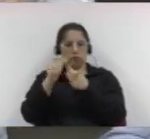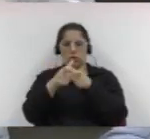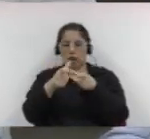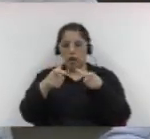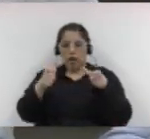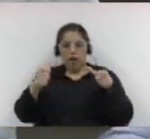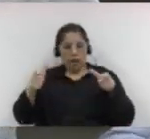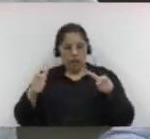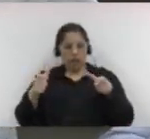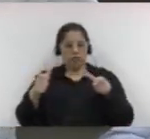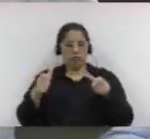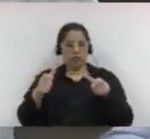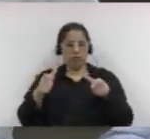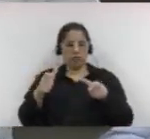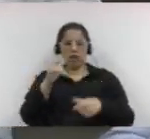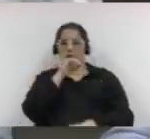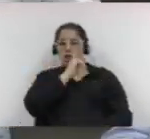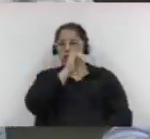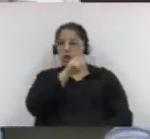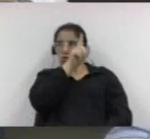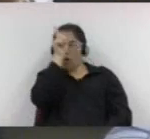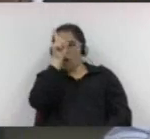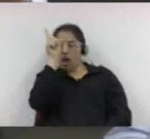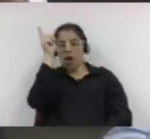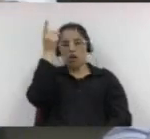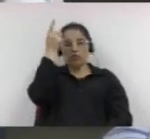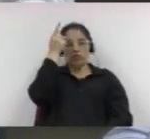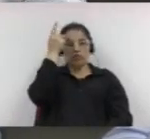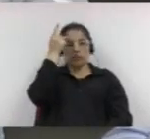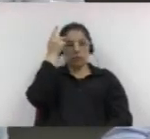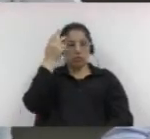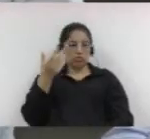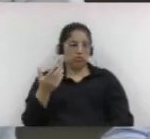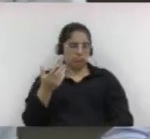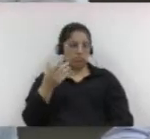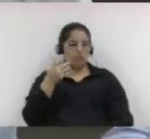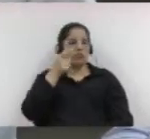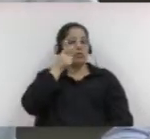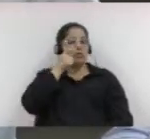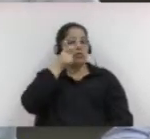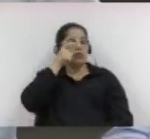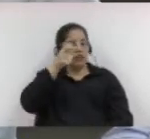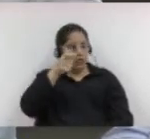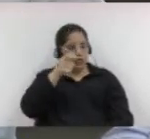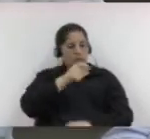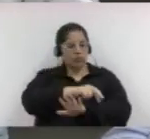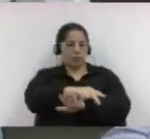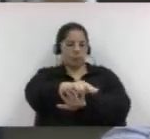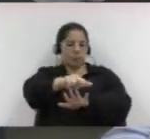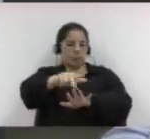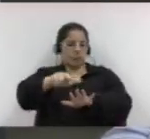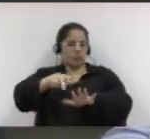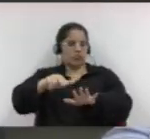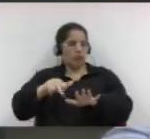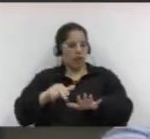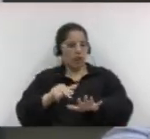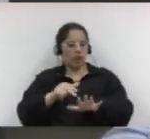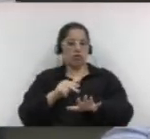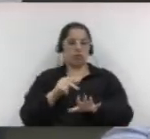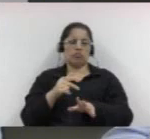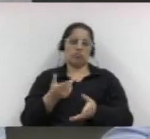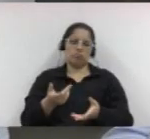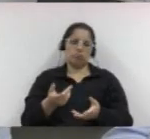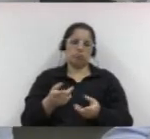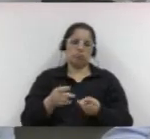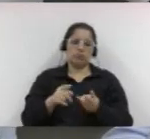sendo anunciado na cidade de São Paulo. Então nós temos não só o atrativo para a cidade de Limeira, mas também para Mojimirim,